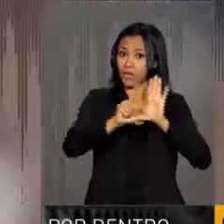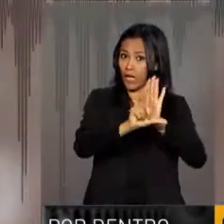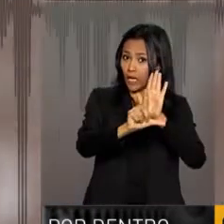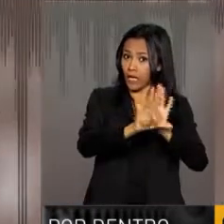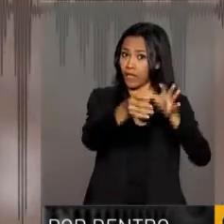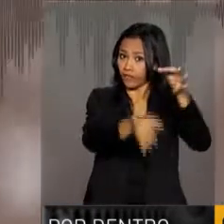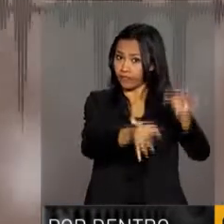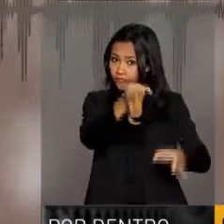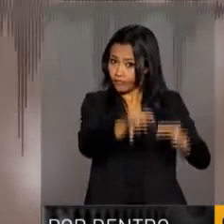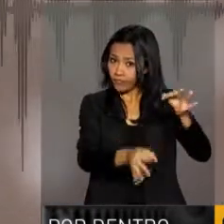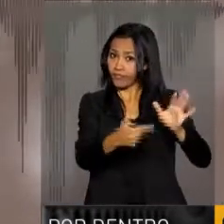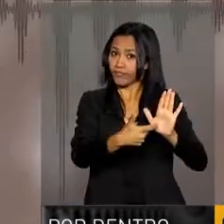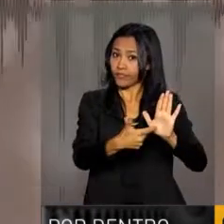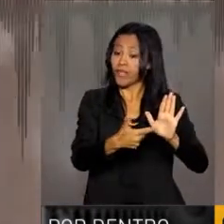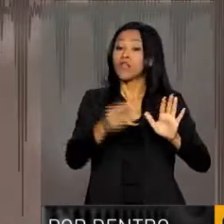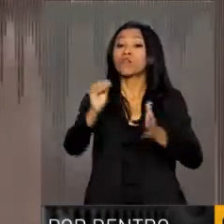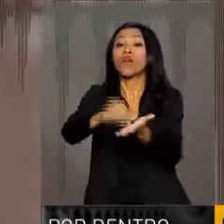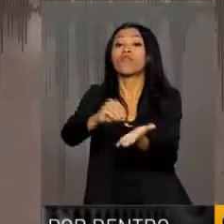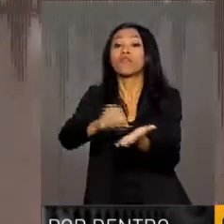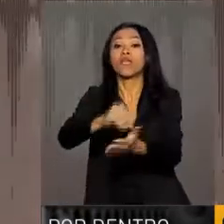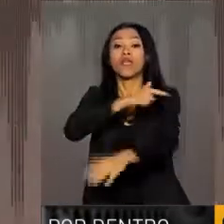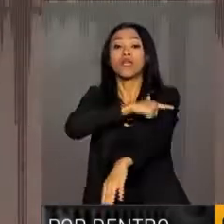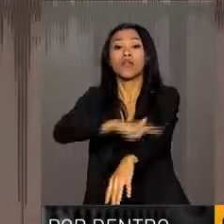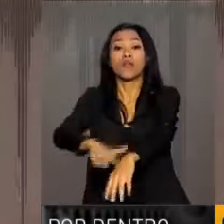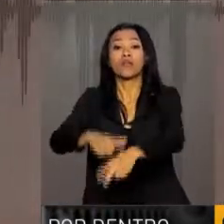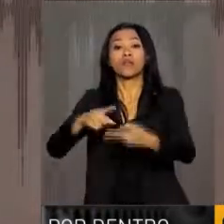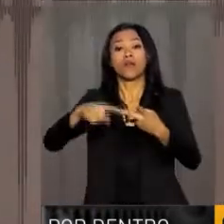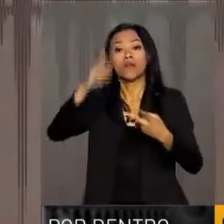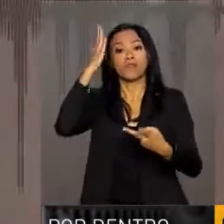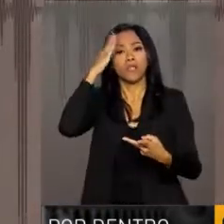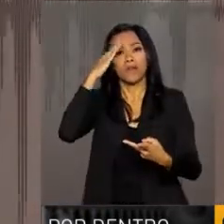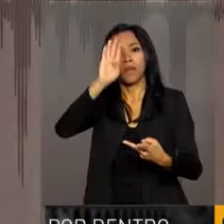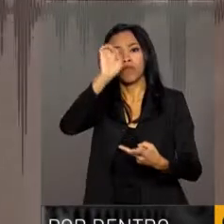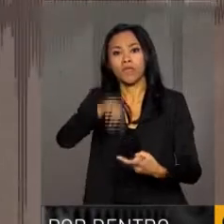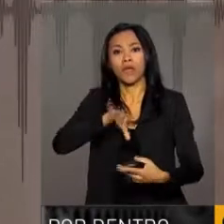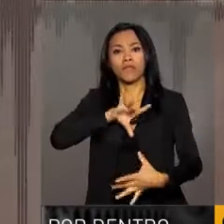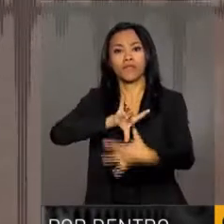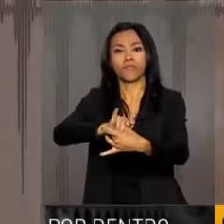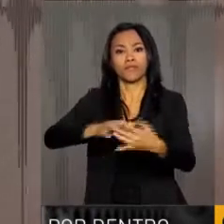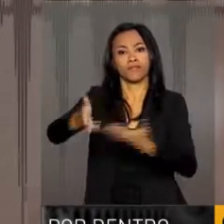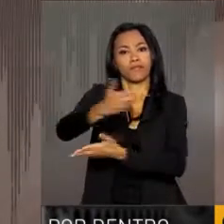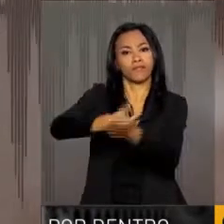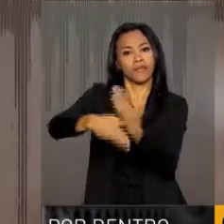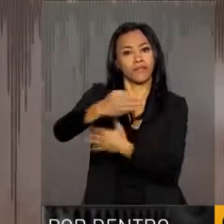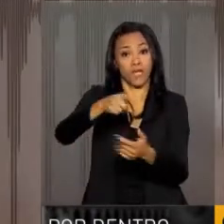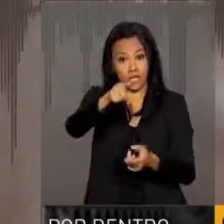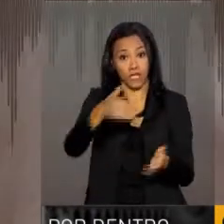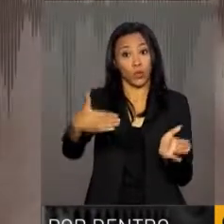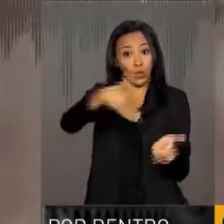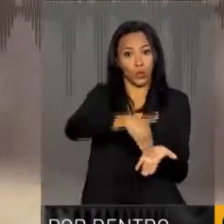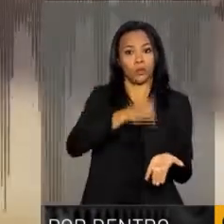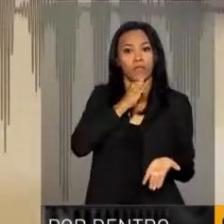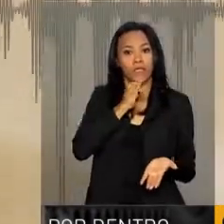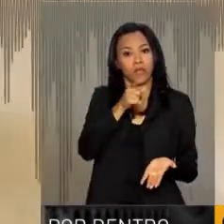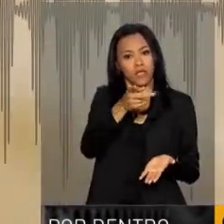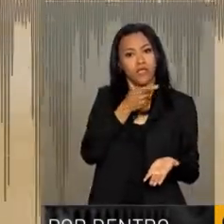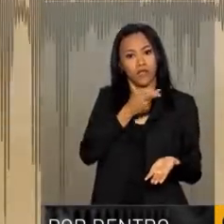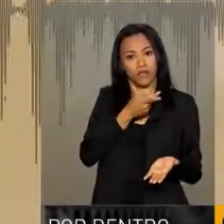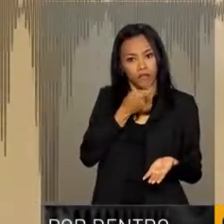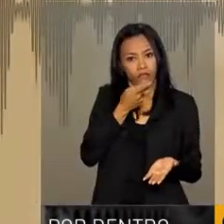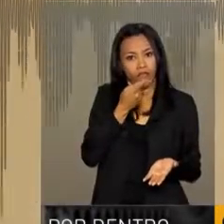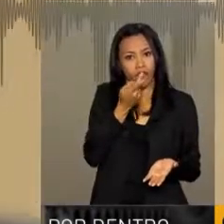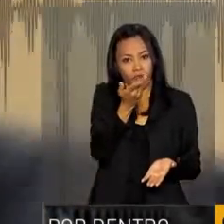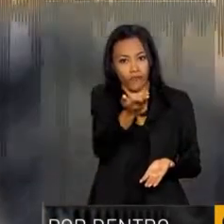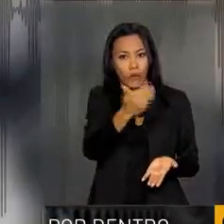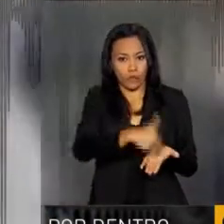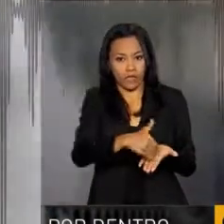apenas o conceito de educação de convívio social para superá los conforme o último exemplo cansada citou que é horrível mas eu